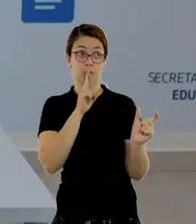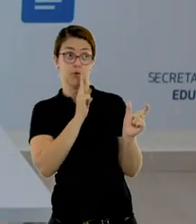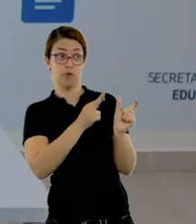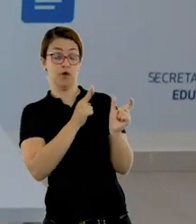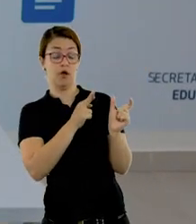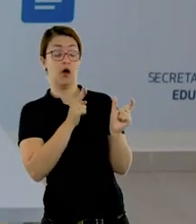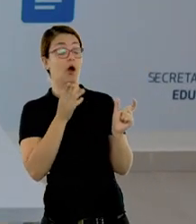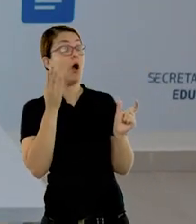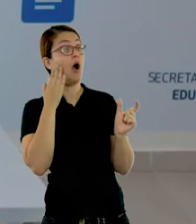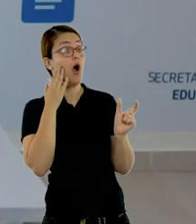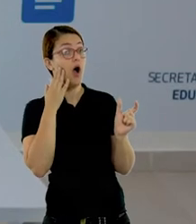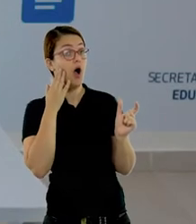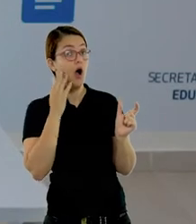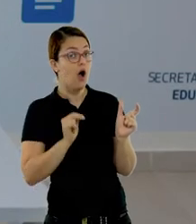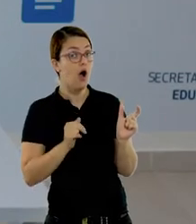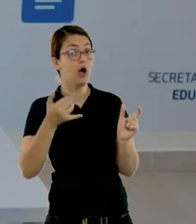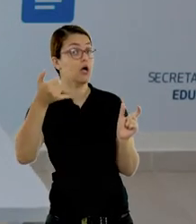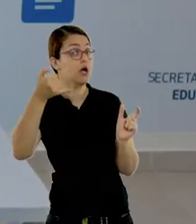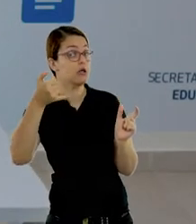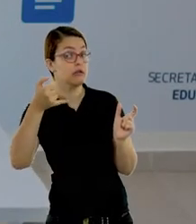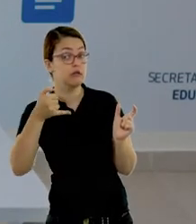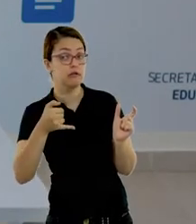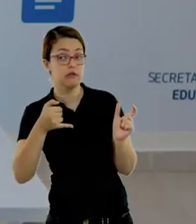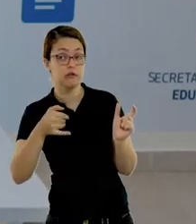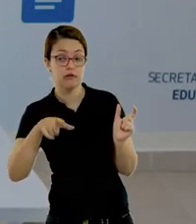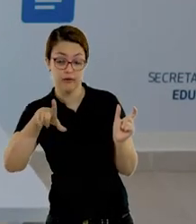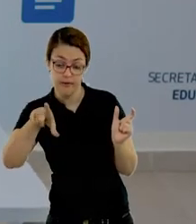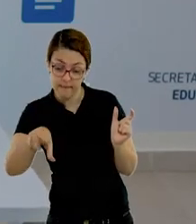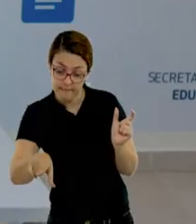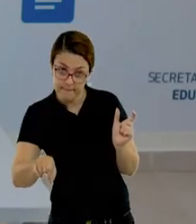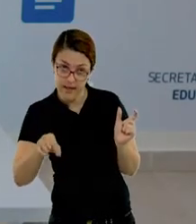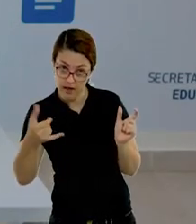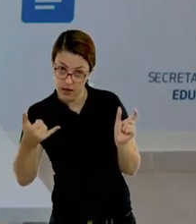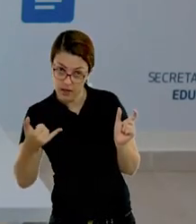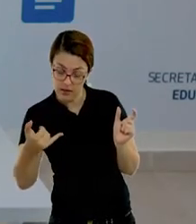para você. Ah, pen é caneta. Então ela vai lá,